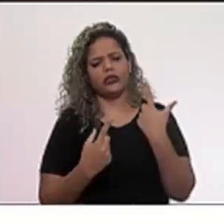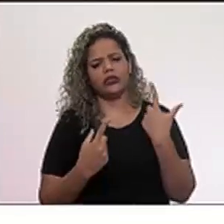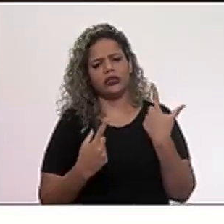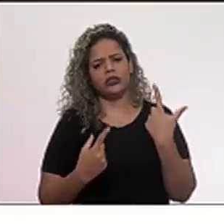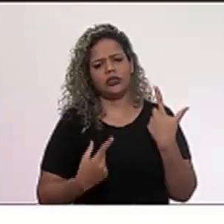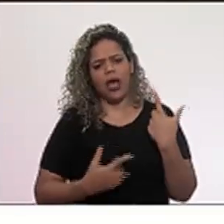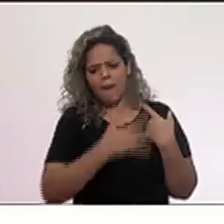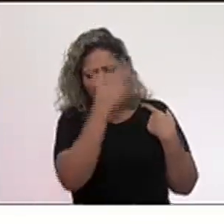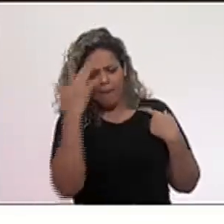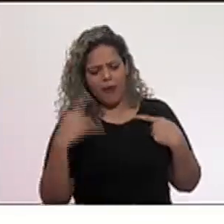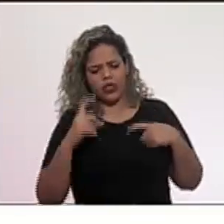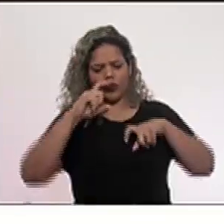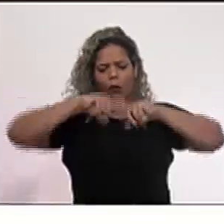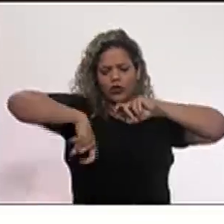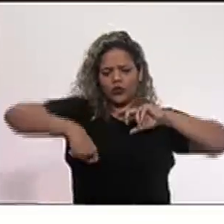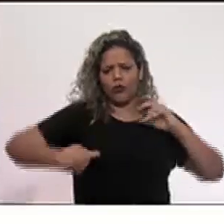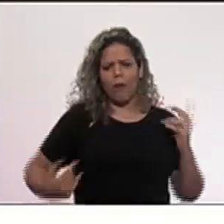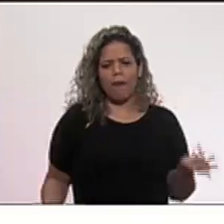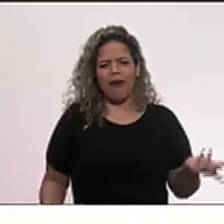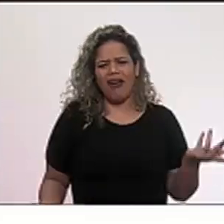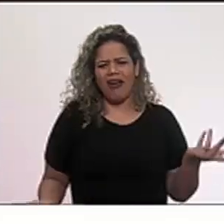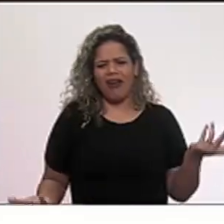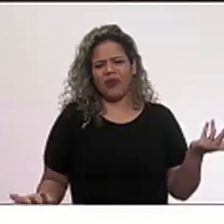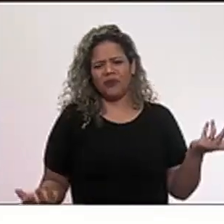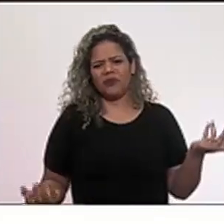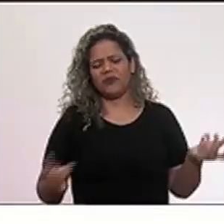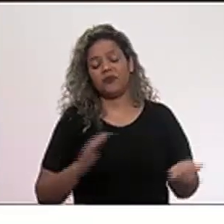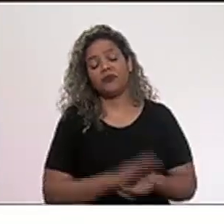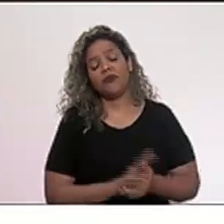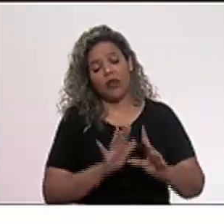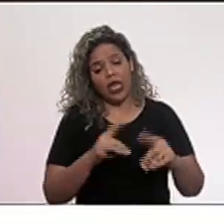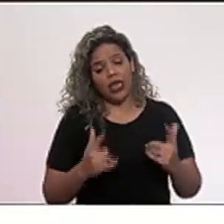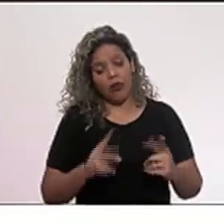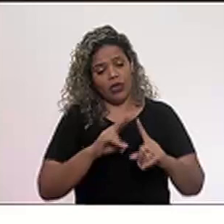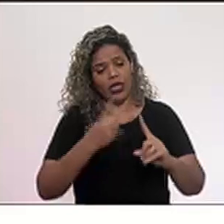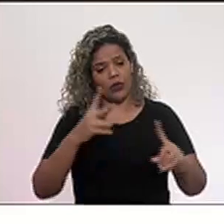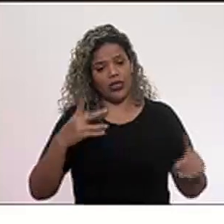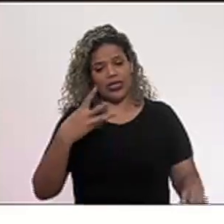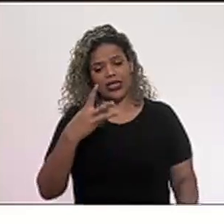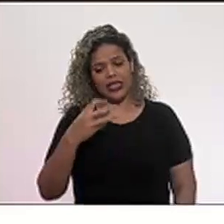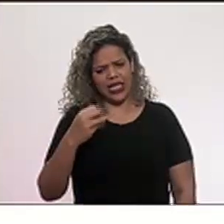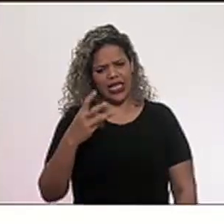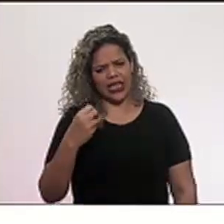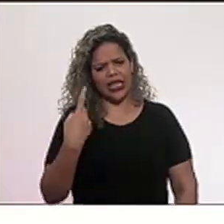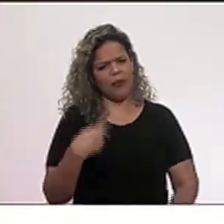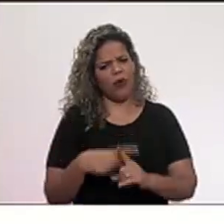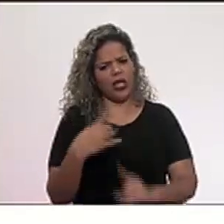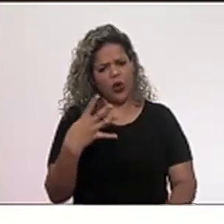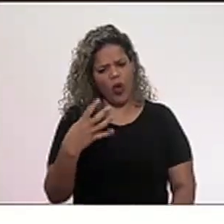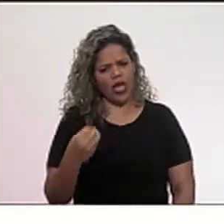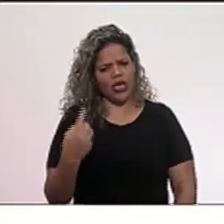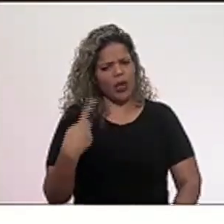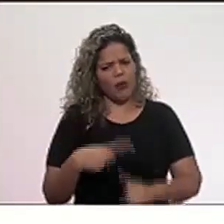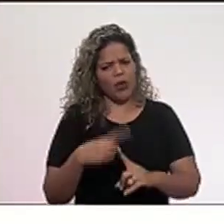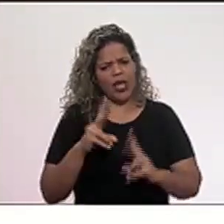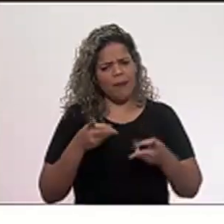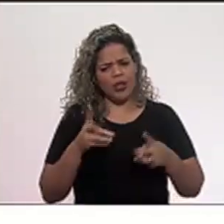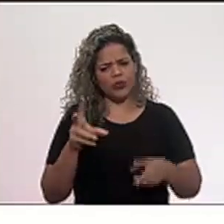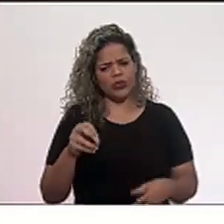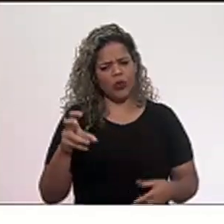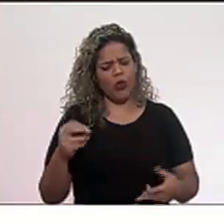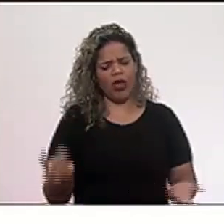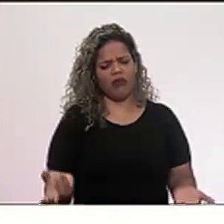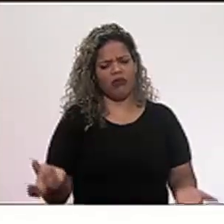pode sofrer contra a sua dignidade. E aí tem uma graduação de 30 pontos, por que não 40? Por que não os mesmos